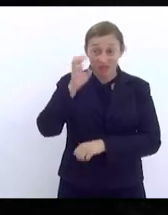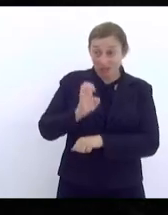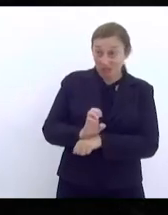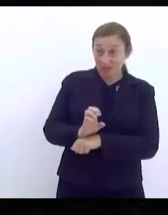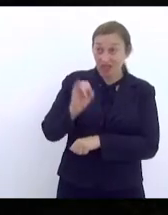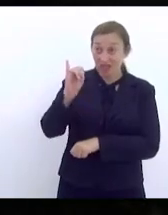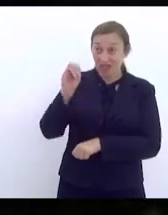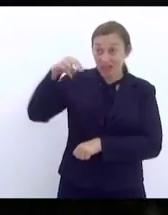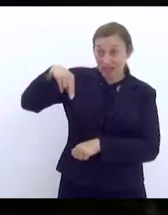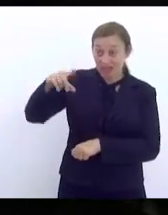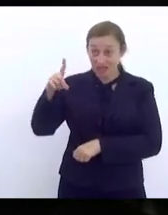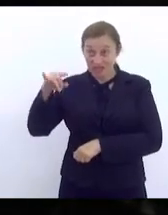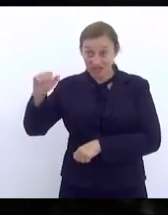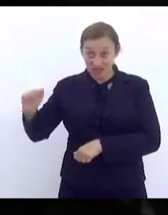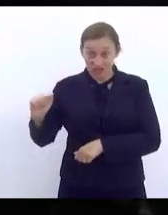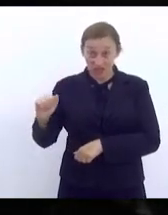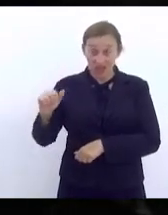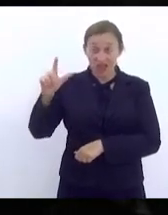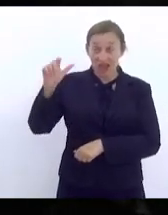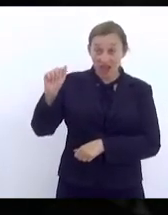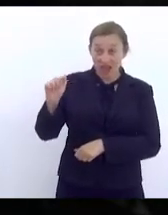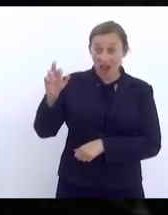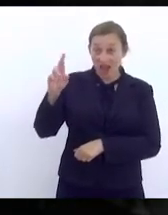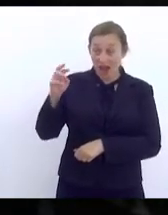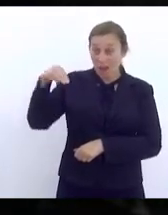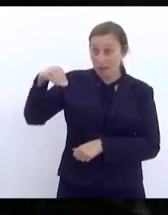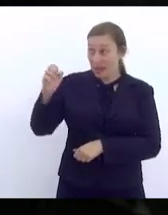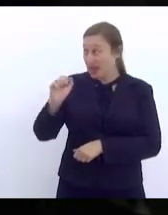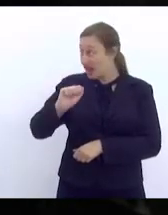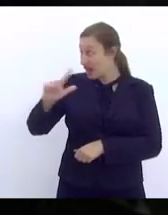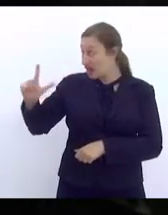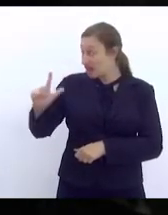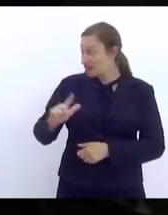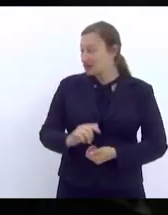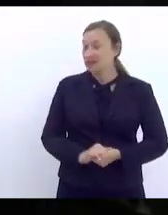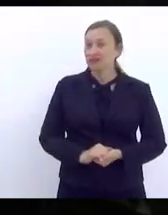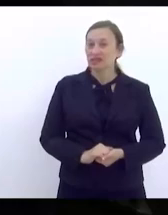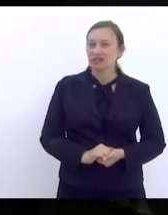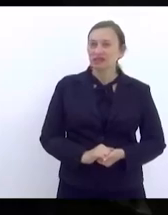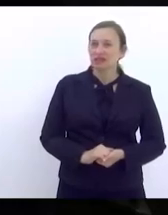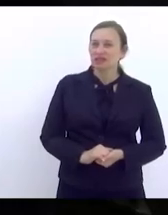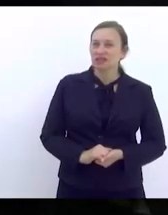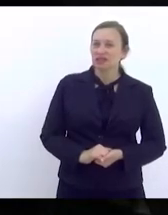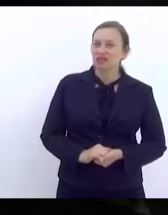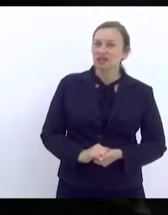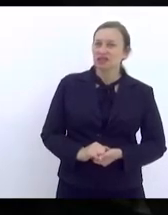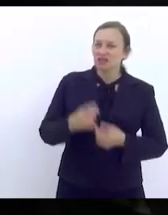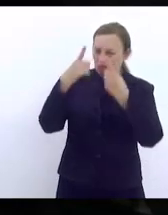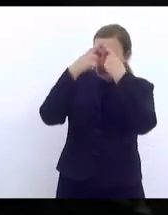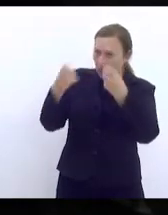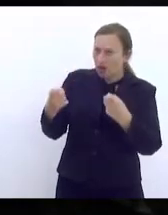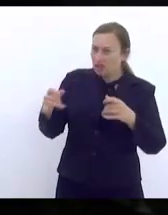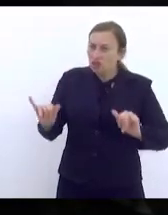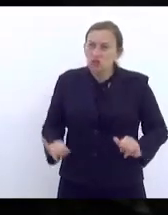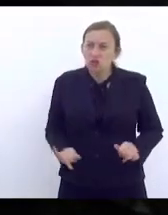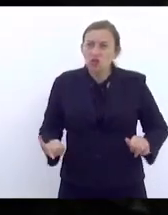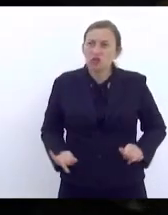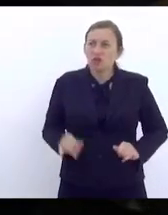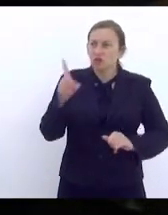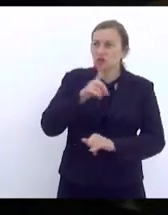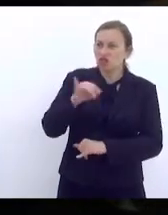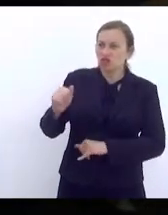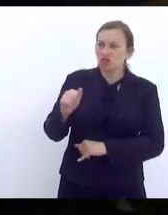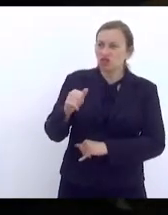indiarmelau por essas injustas e covardes agressões Que ela sofreu no dia de ontem